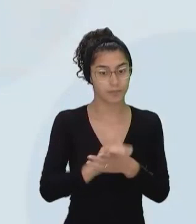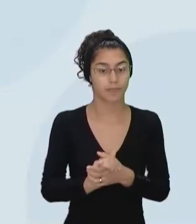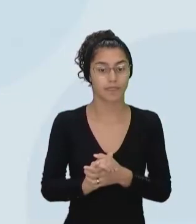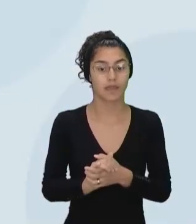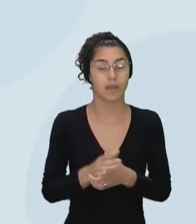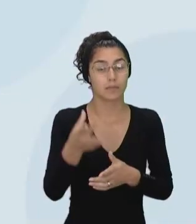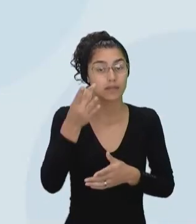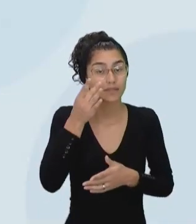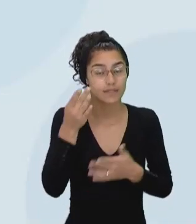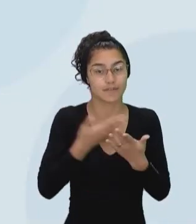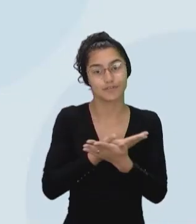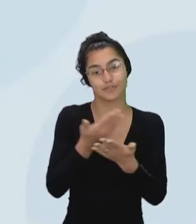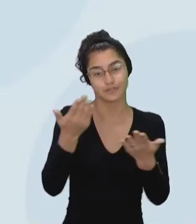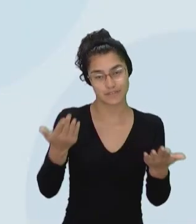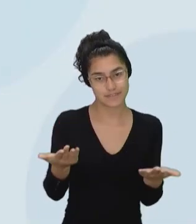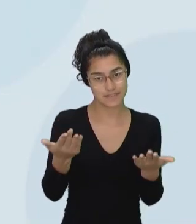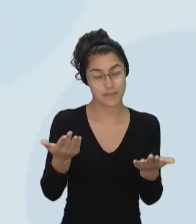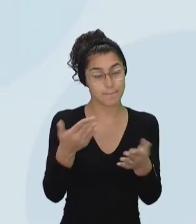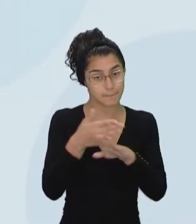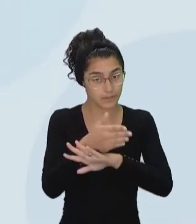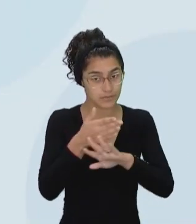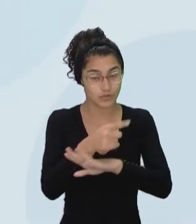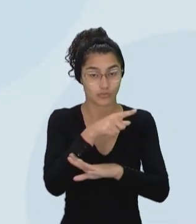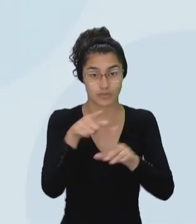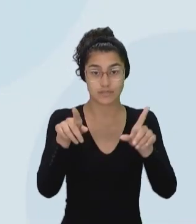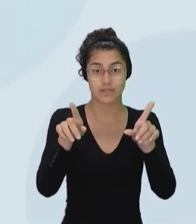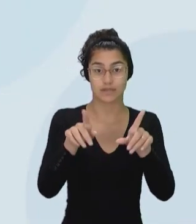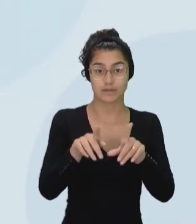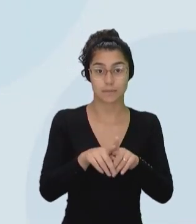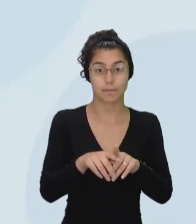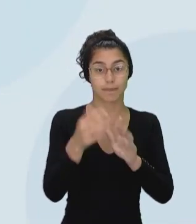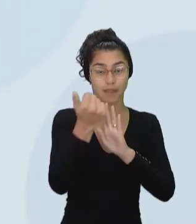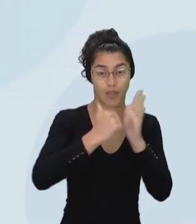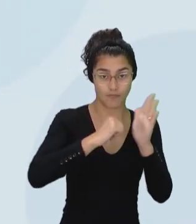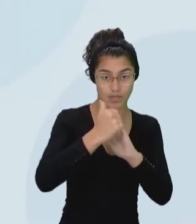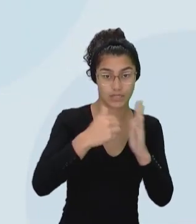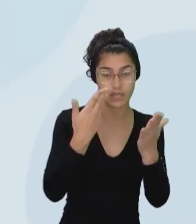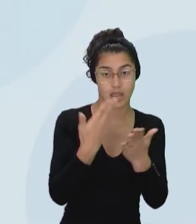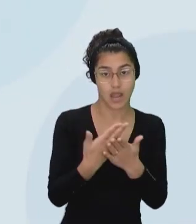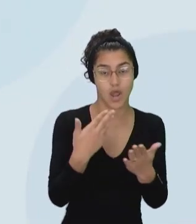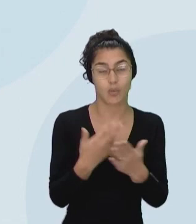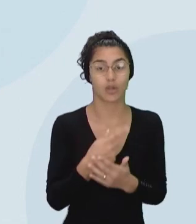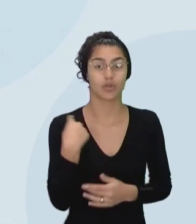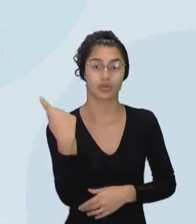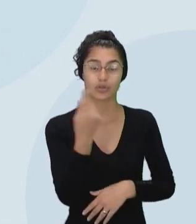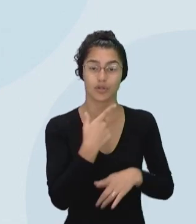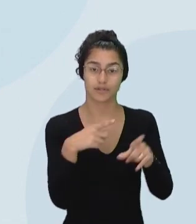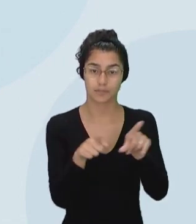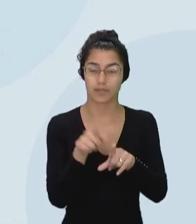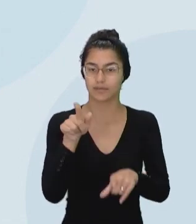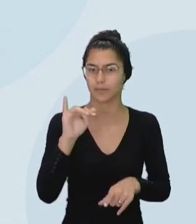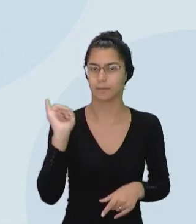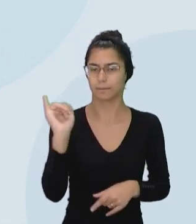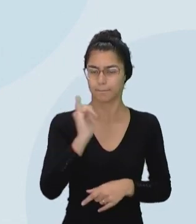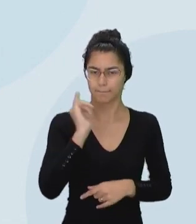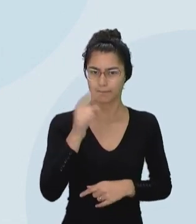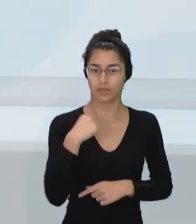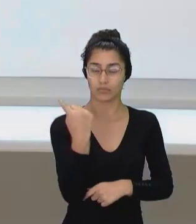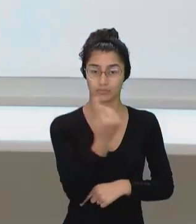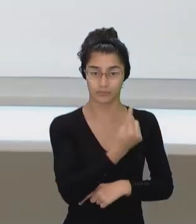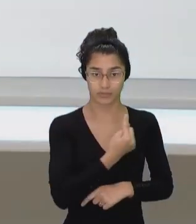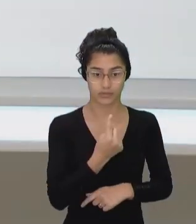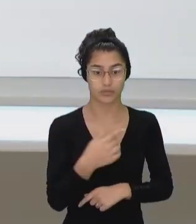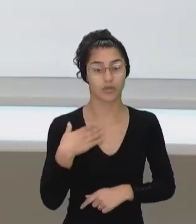a presença de vocês, a participação de vocês. Avaliem aí a nossa aula, que isso é muito importante para a